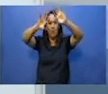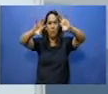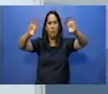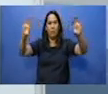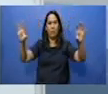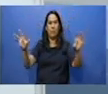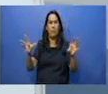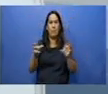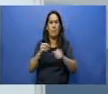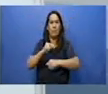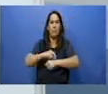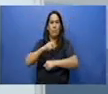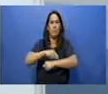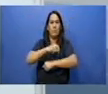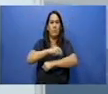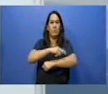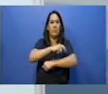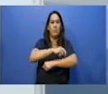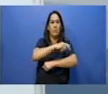nuvem.